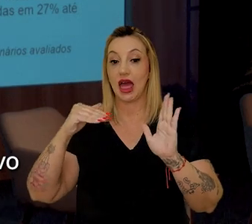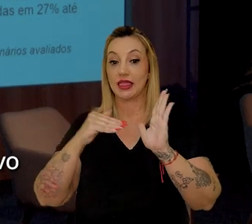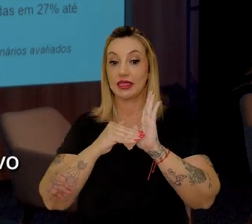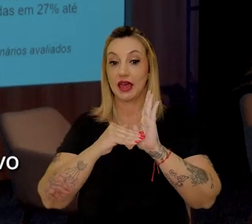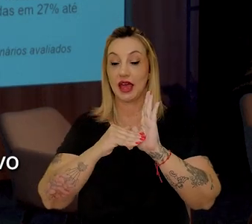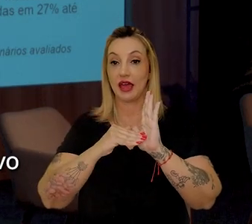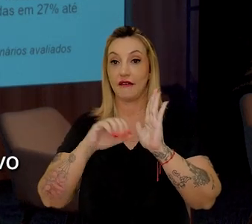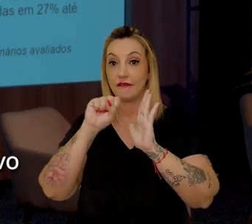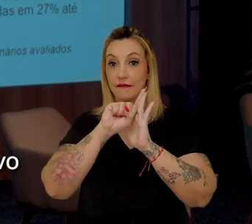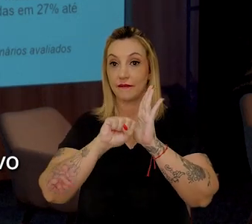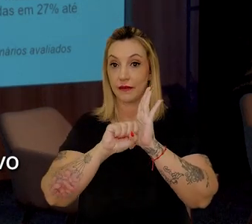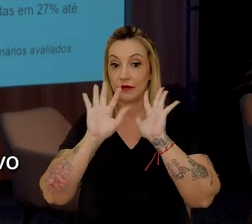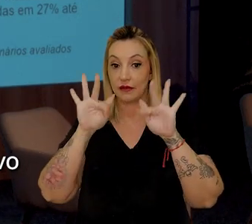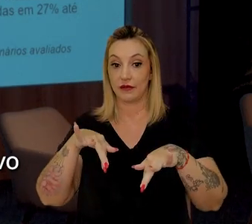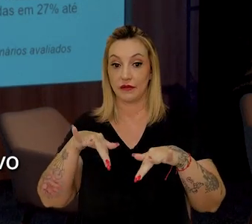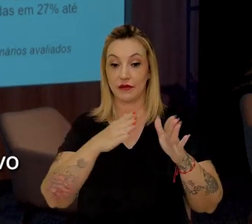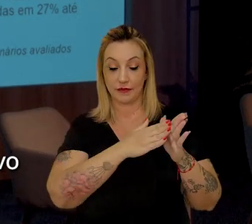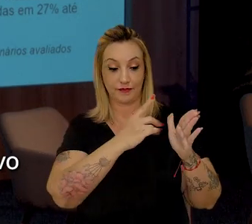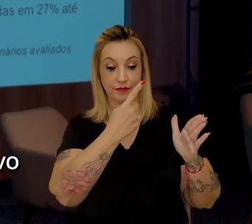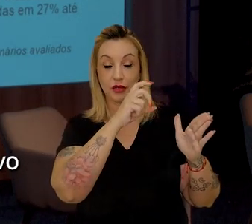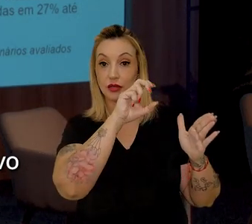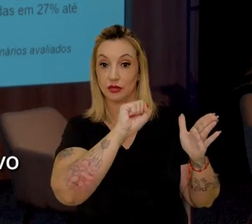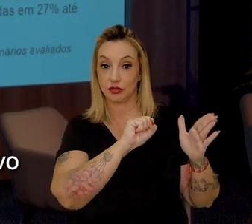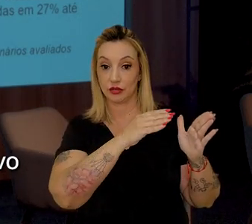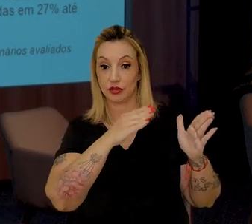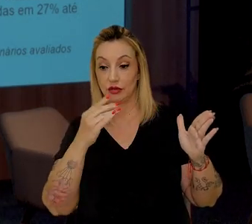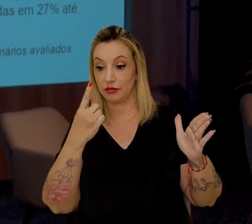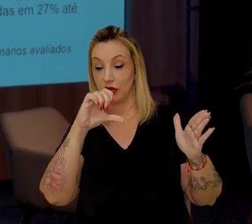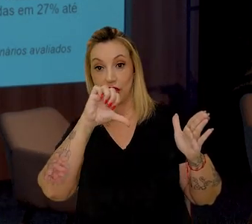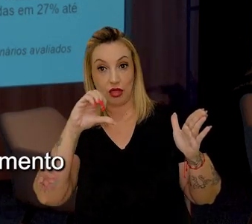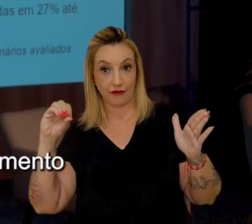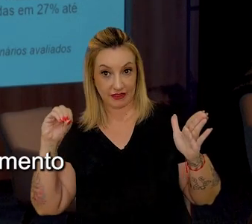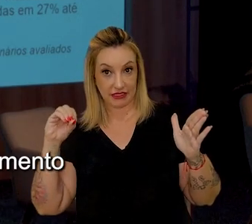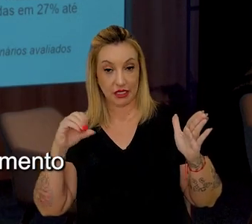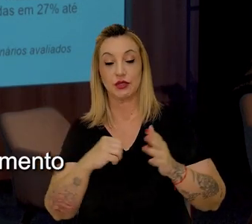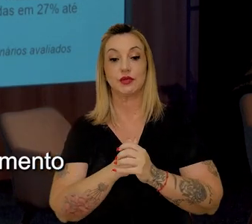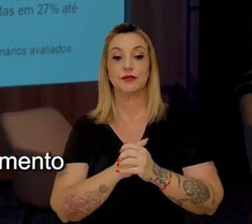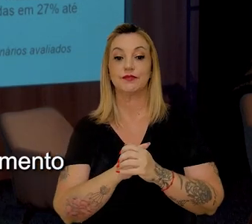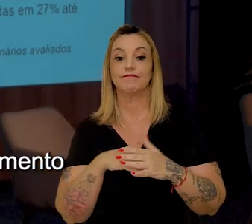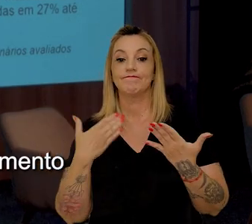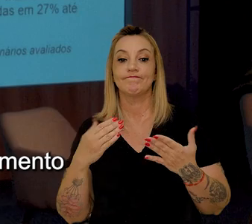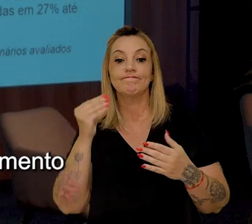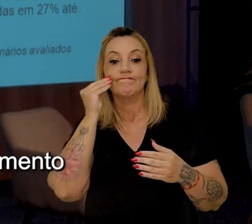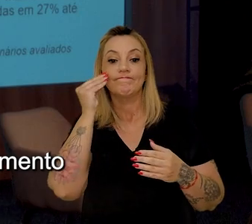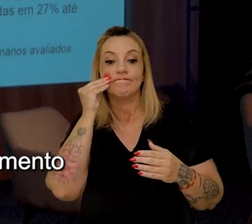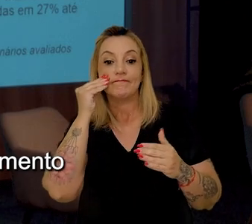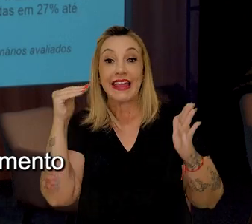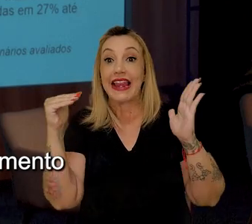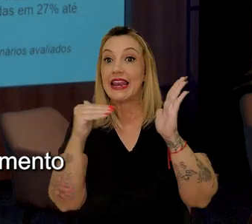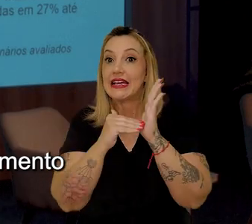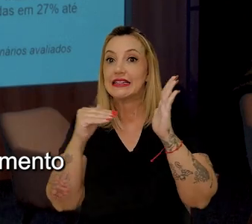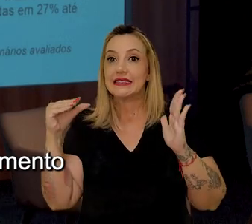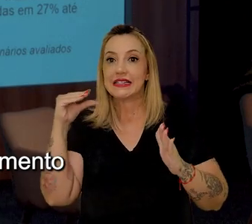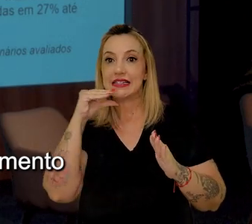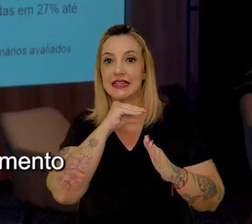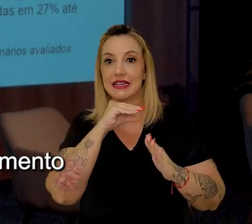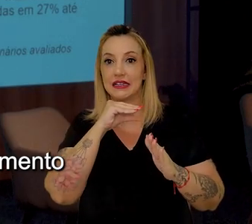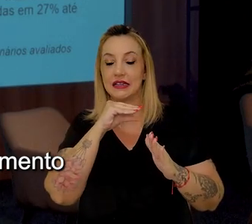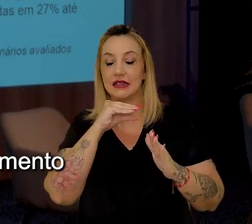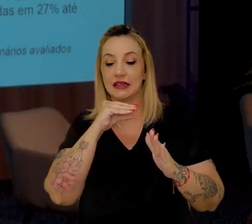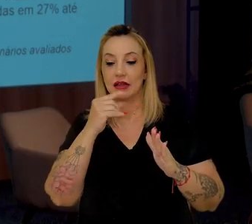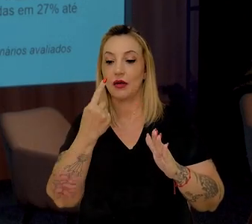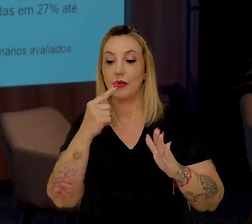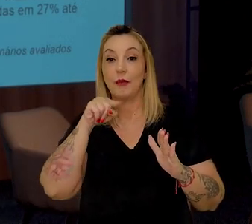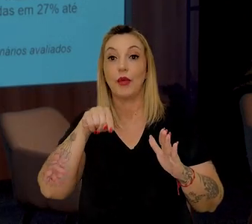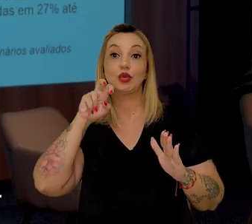século relativo àquele período de 1850 1900 enquanto buscasse eh limitar esse aquecimento a